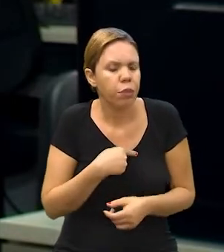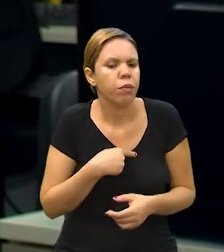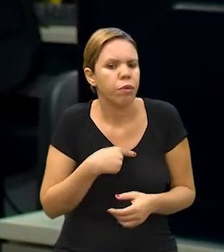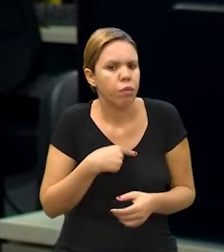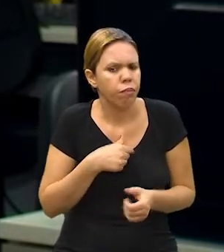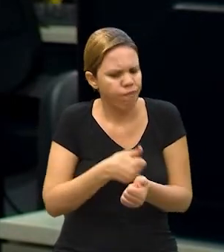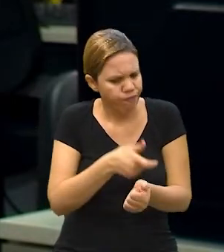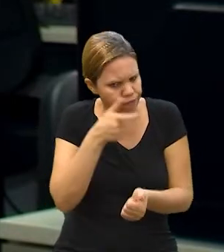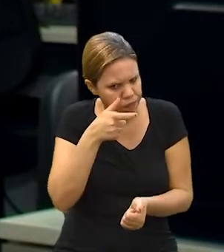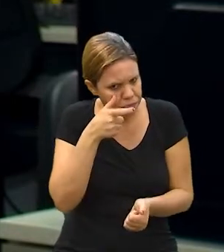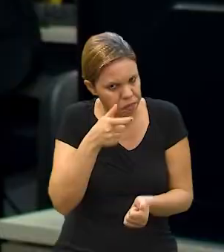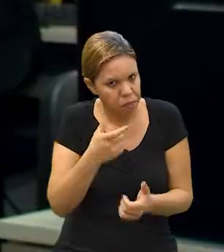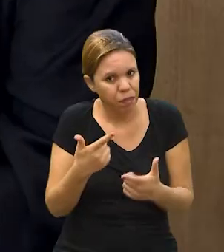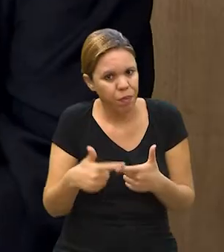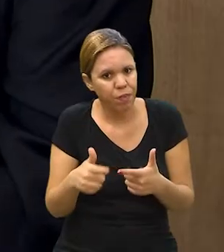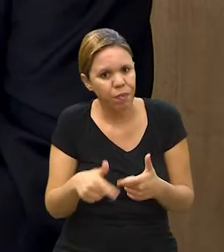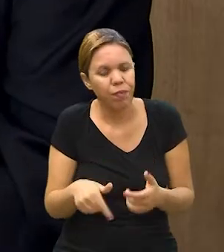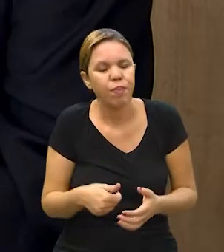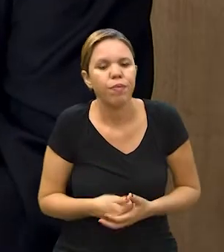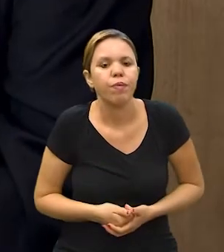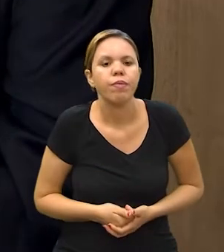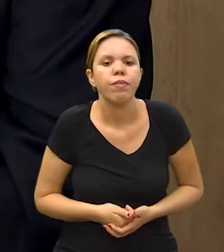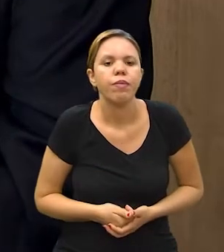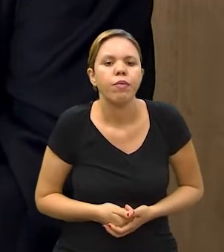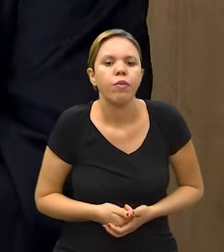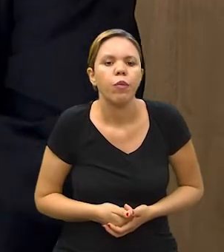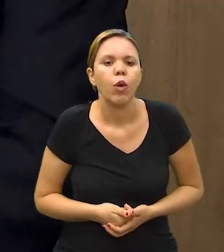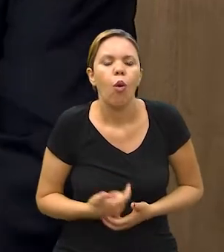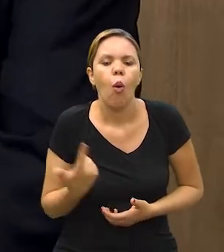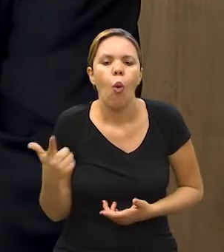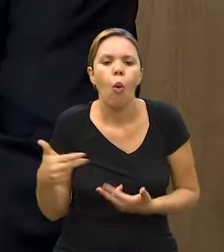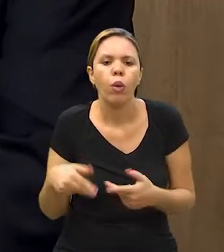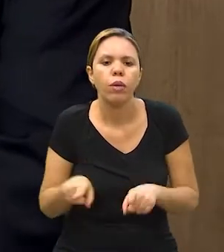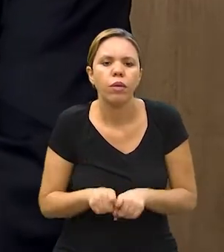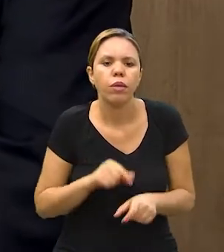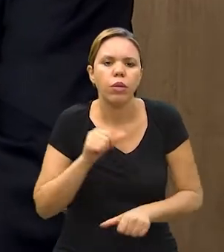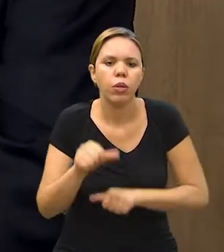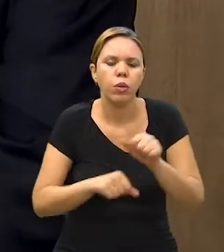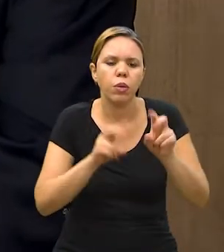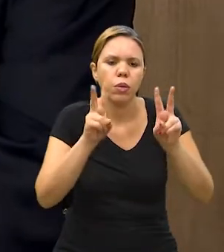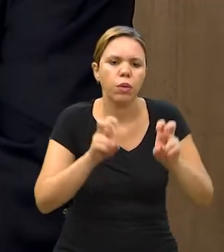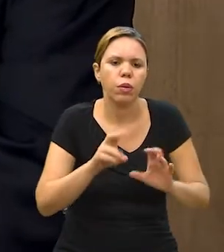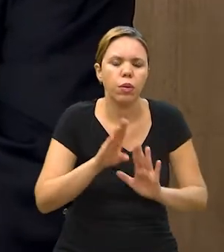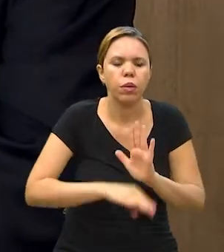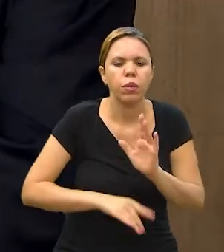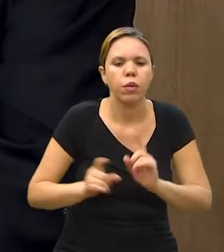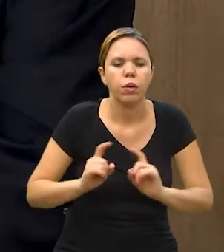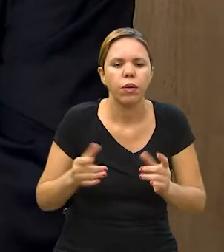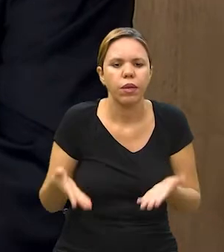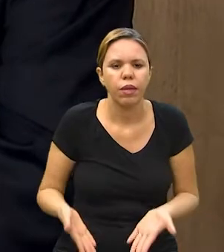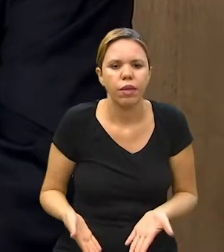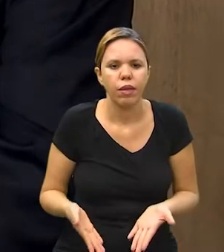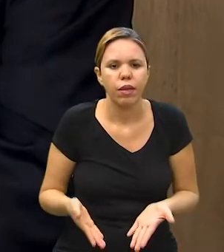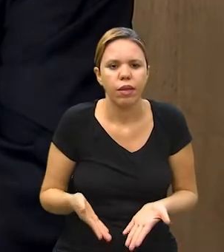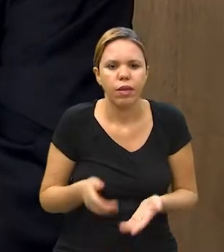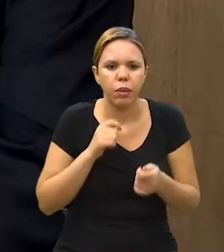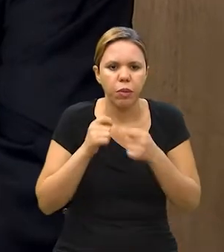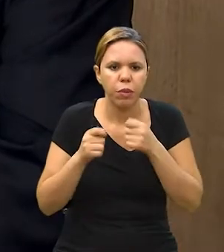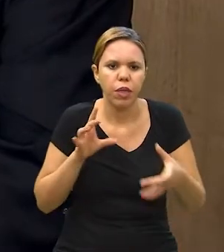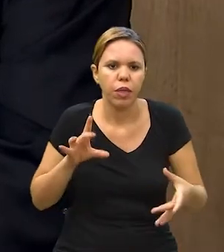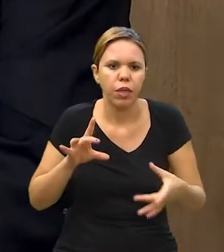cima dessa questão que é muito delicada. Uma outra questão muito delicada para a gente mudar a pauta é a questão da